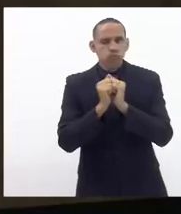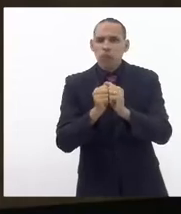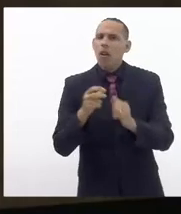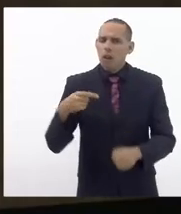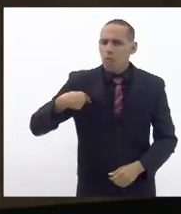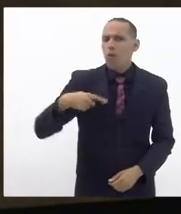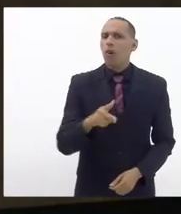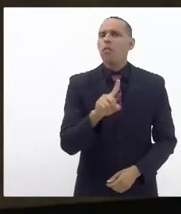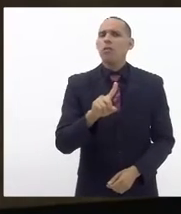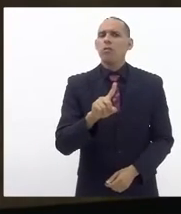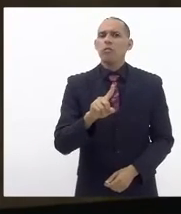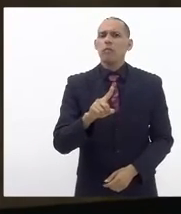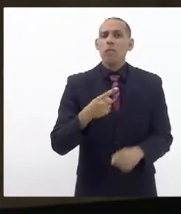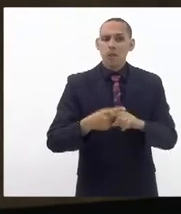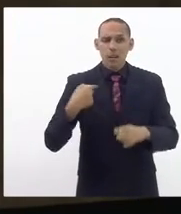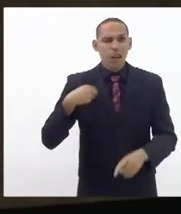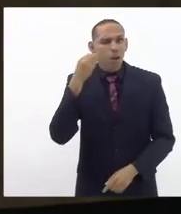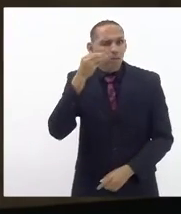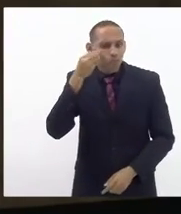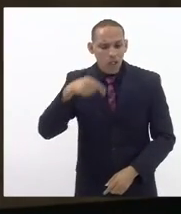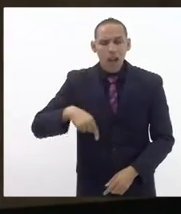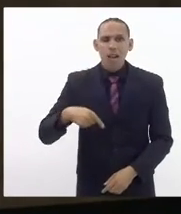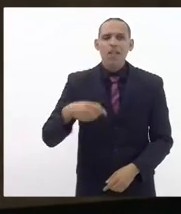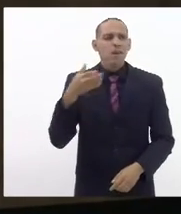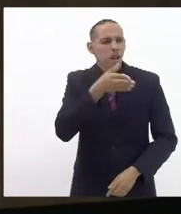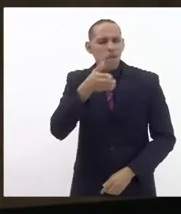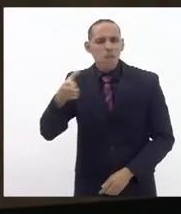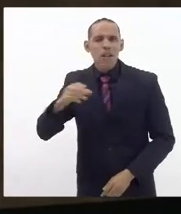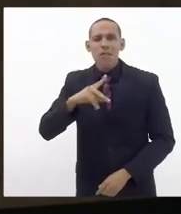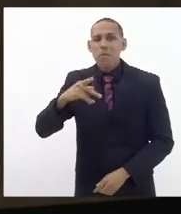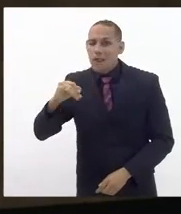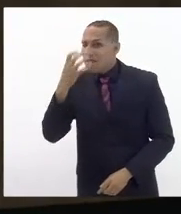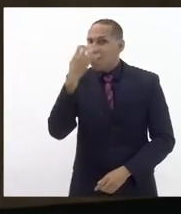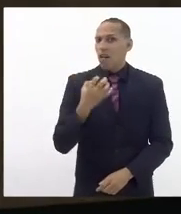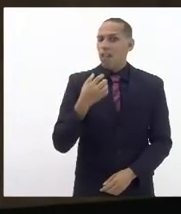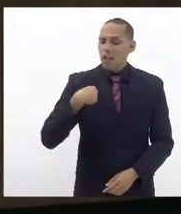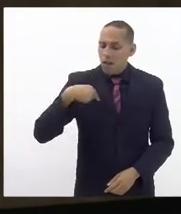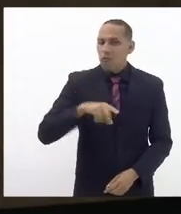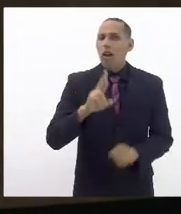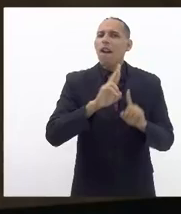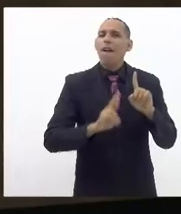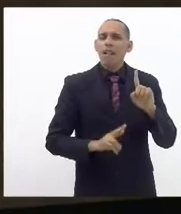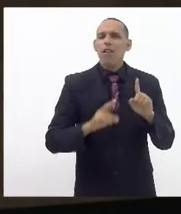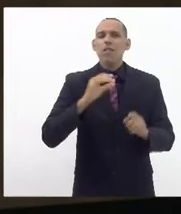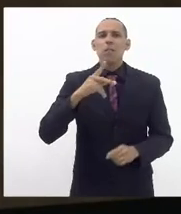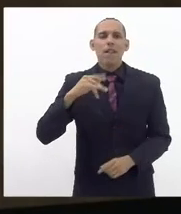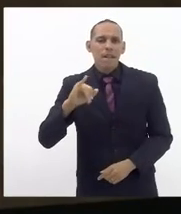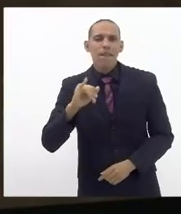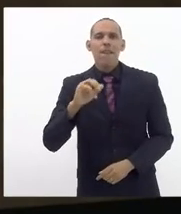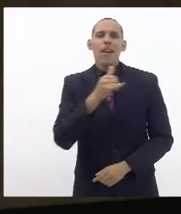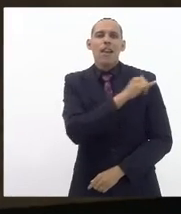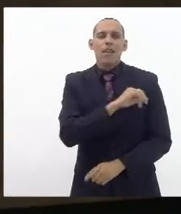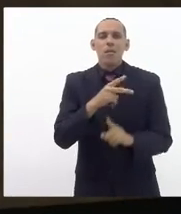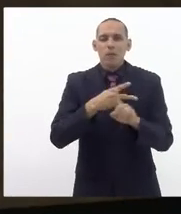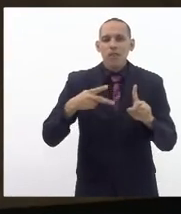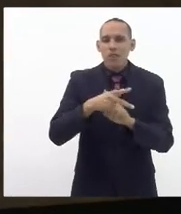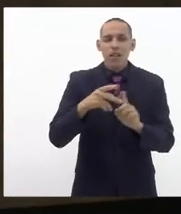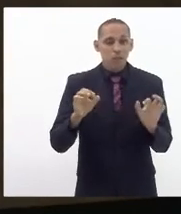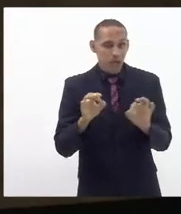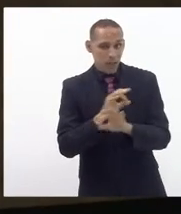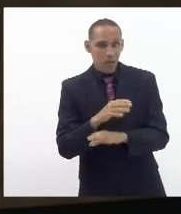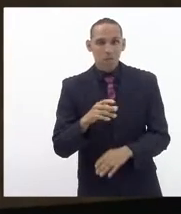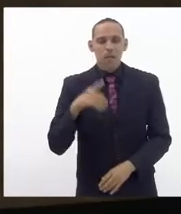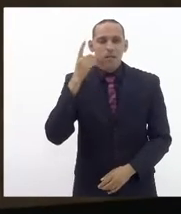essa, porque tenho tido a experiência aqui de participar de CPIs sérias. Eu fui relator da CPI do Rio Previdência. Para concluir, foi deputado.